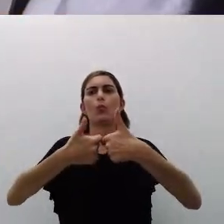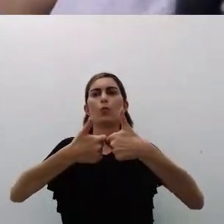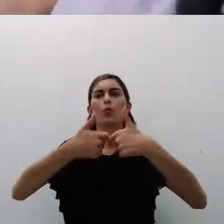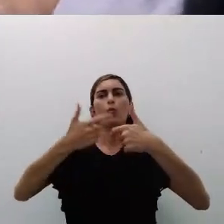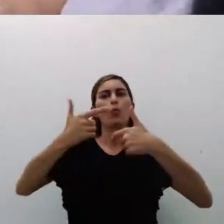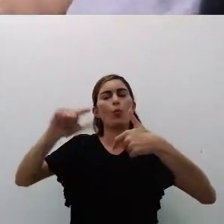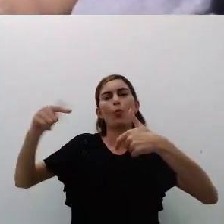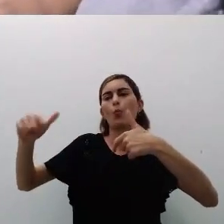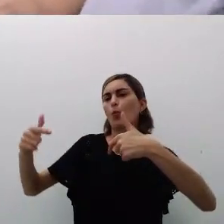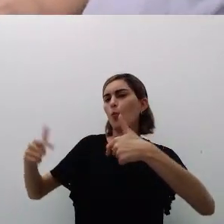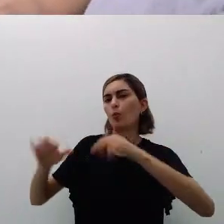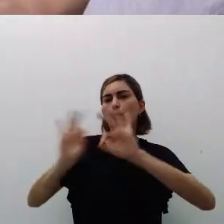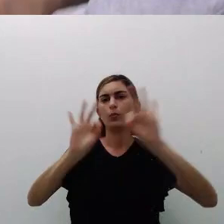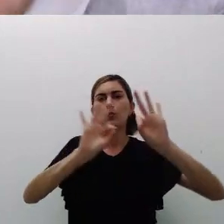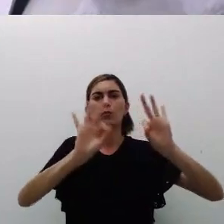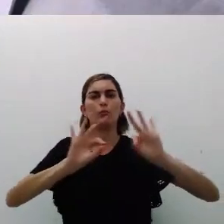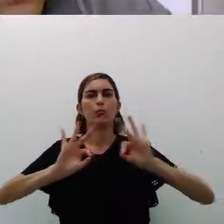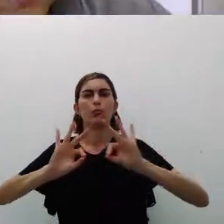móveis, esses objetos,